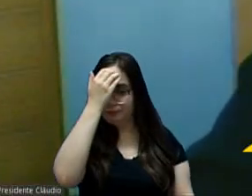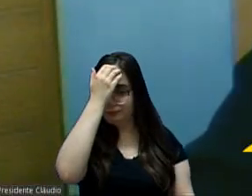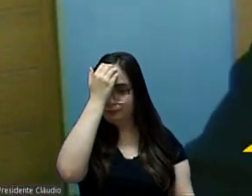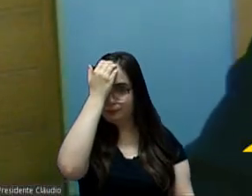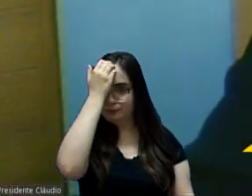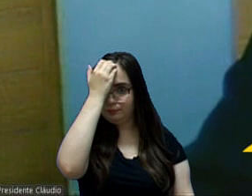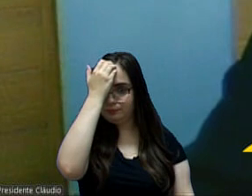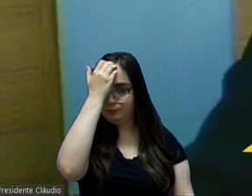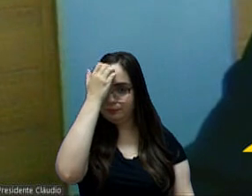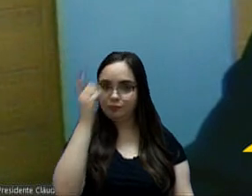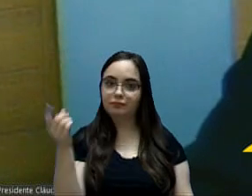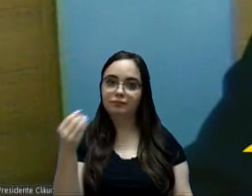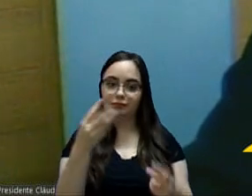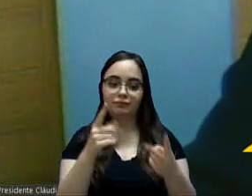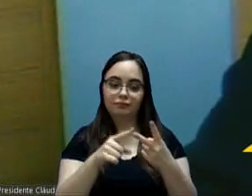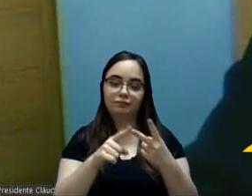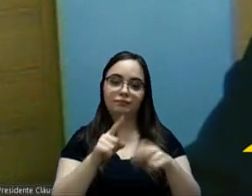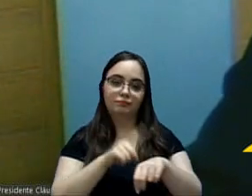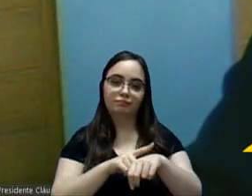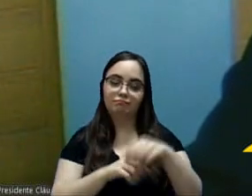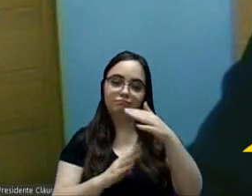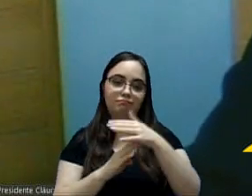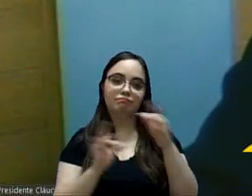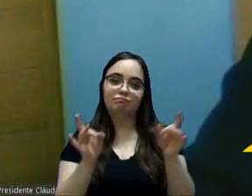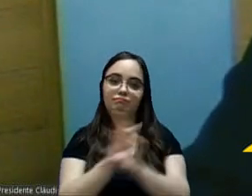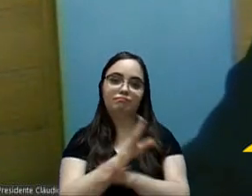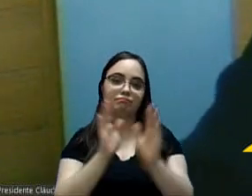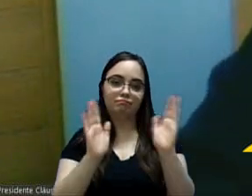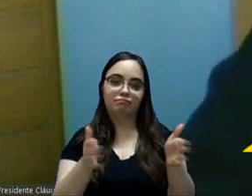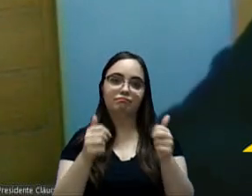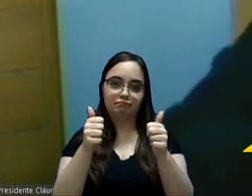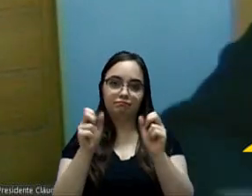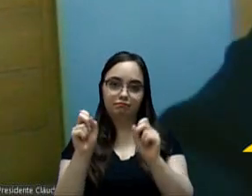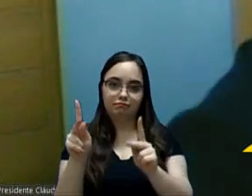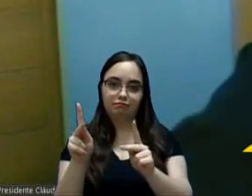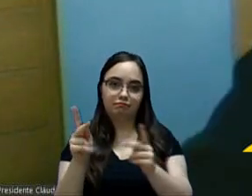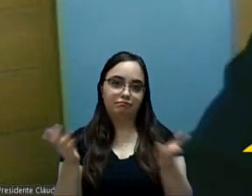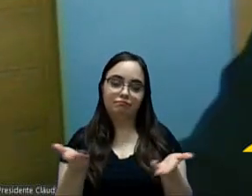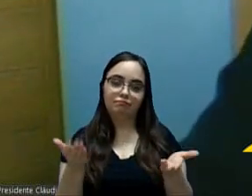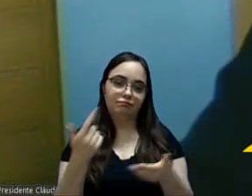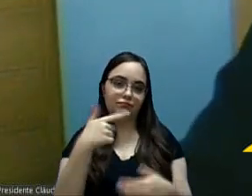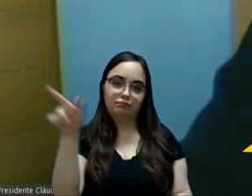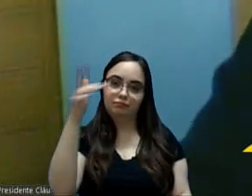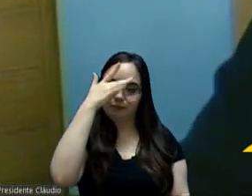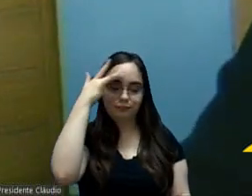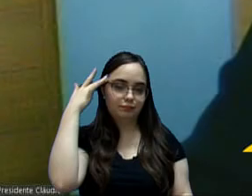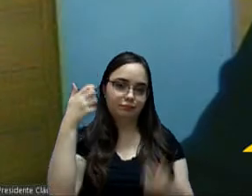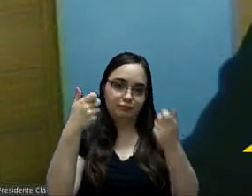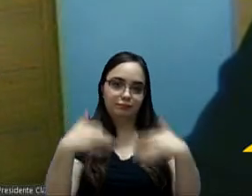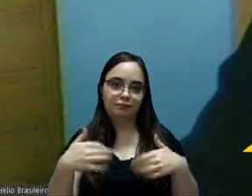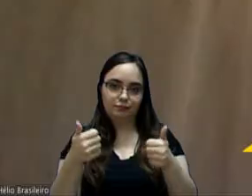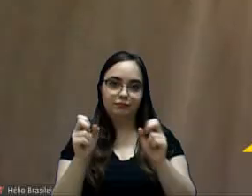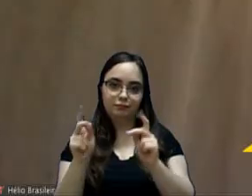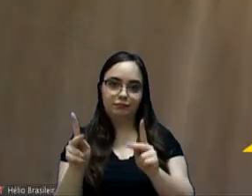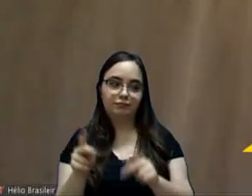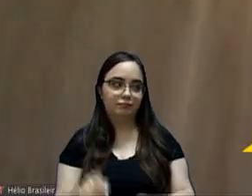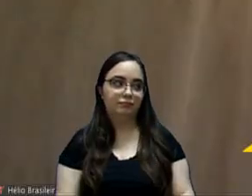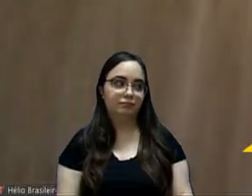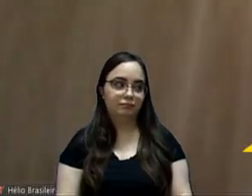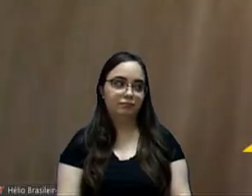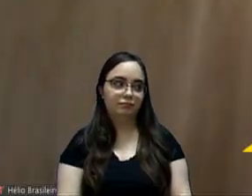cedeu mais um tempo e acabou os dois tempos. Então, agora nós temos para ir para o próximo inscrito. Obrigado.